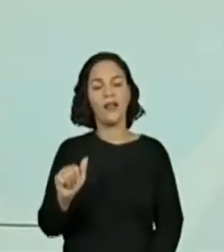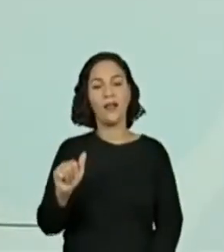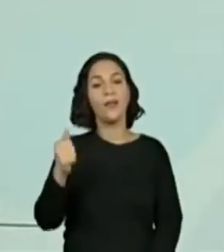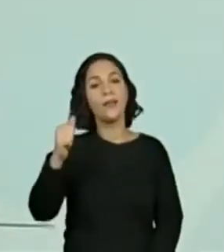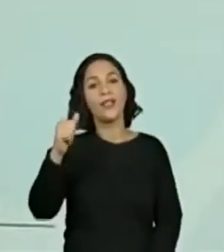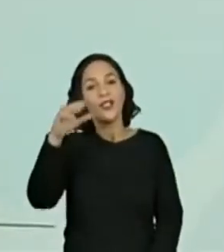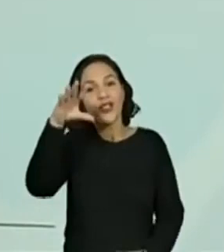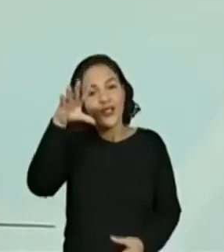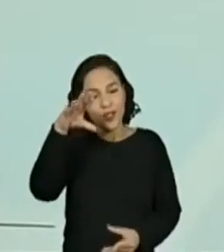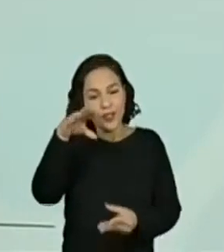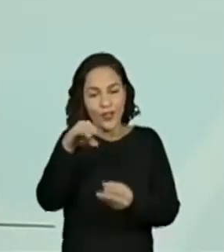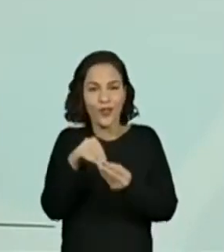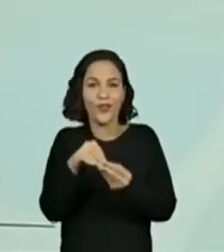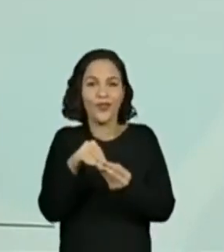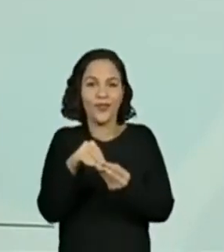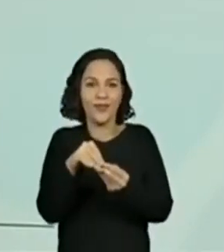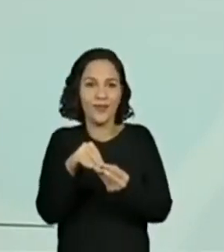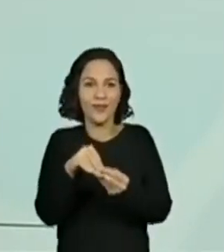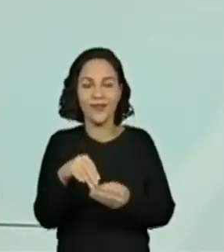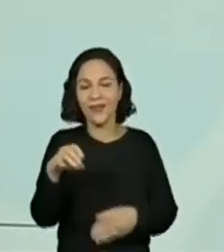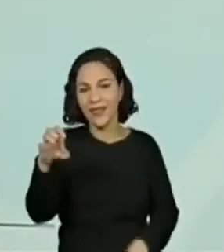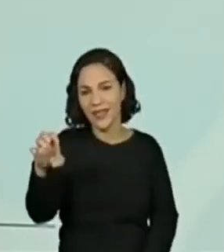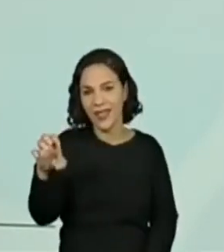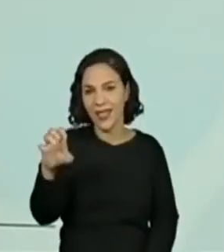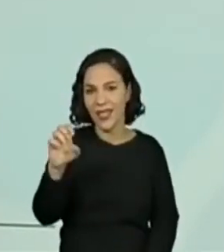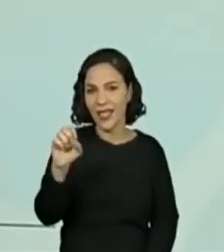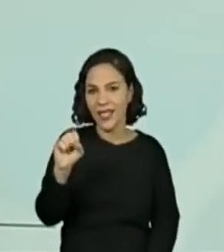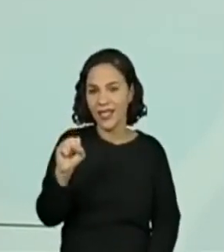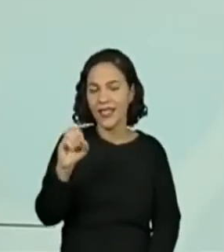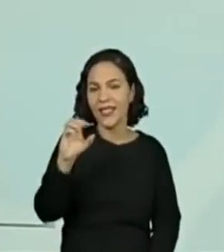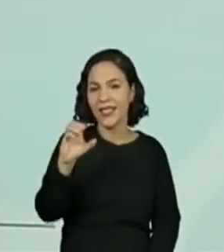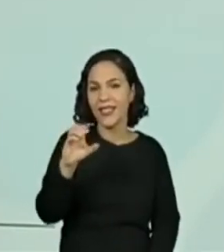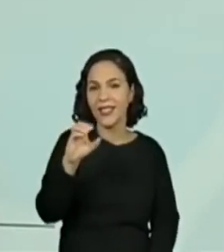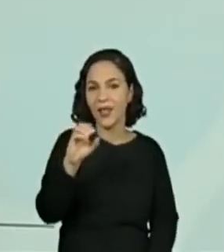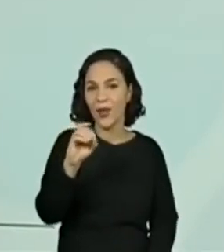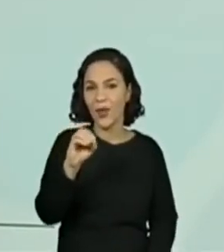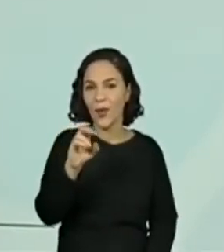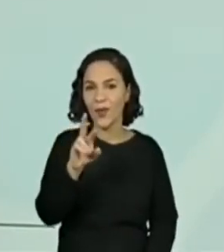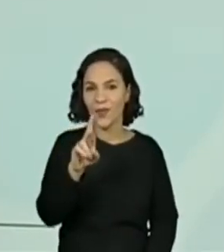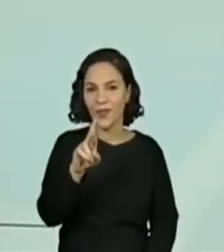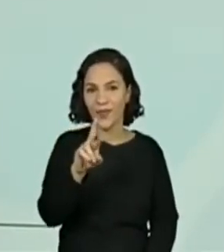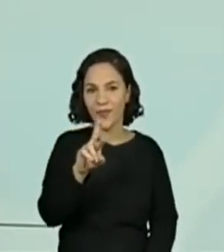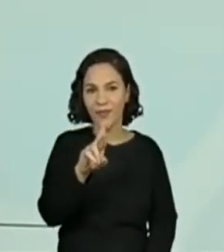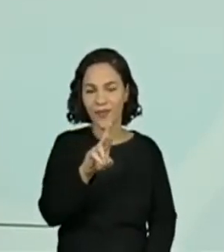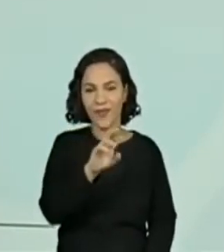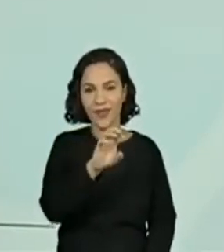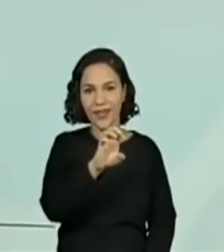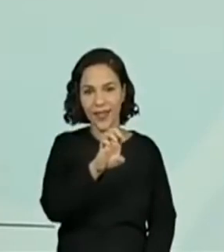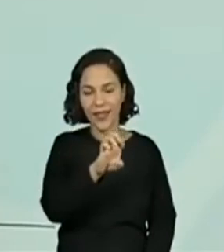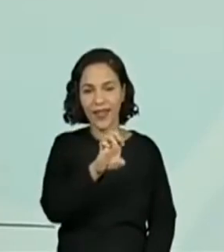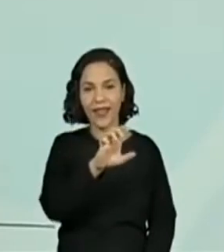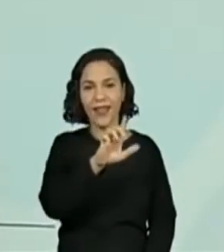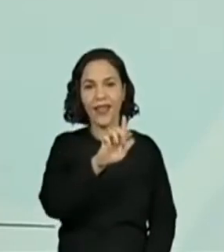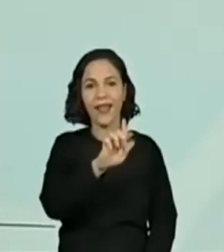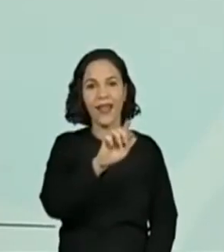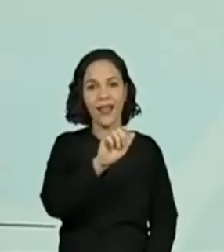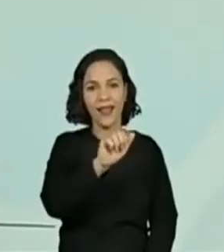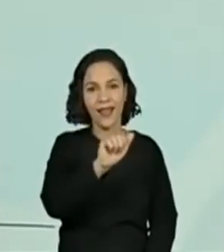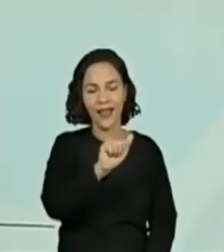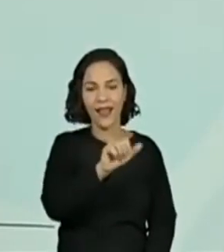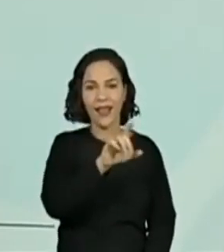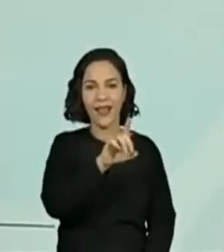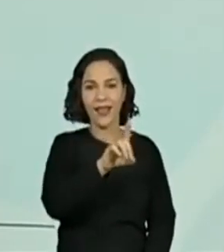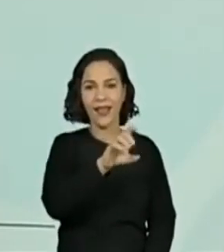precisou juntar o G com A. E a gente percebe na escrita dessas três crianças que eles estão pensando, né? Muita sobre a coisa. Palavra escorregador. Está trazendo